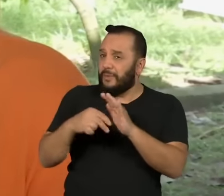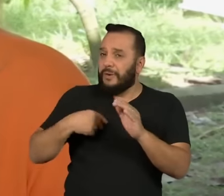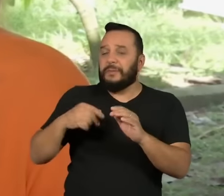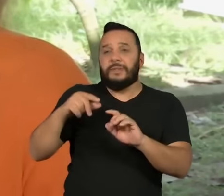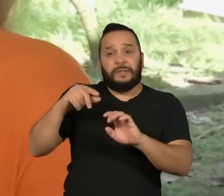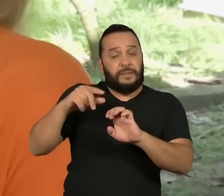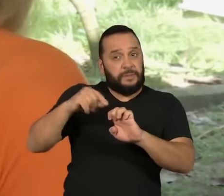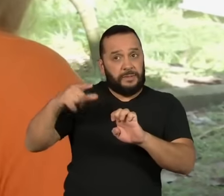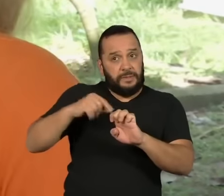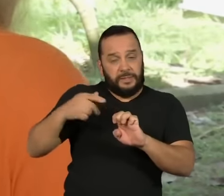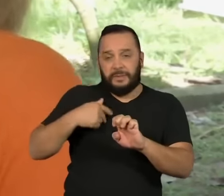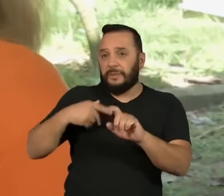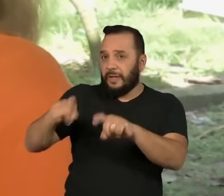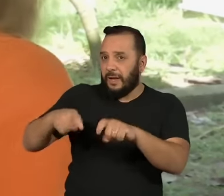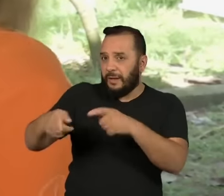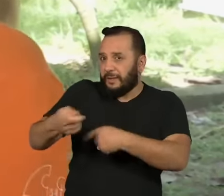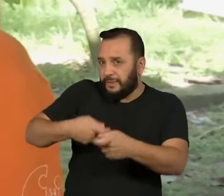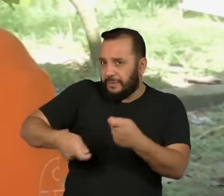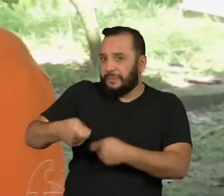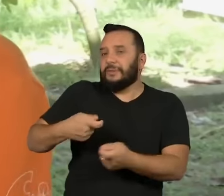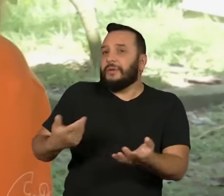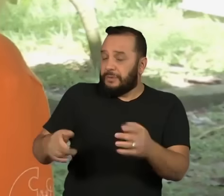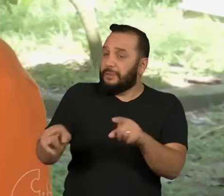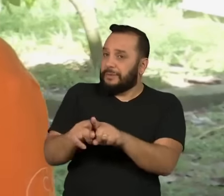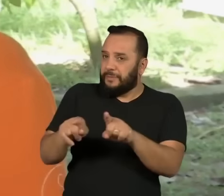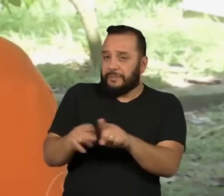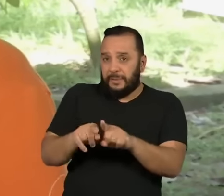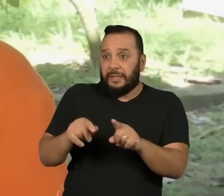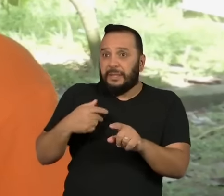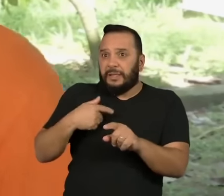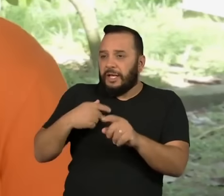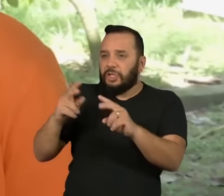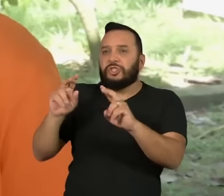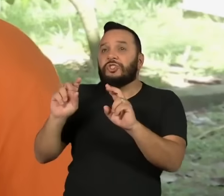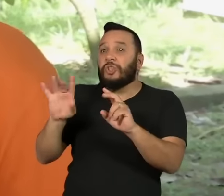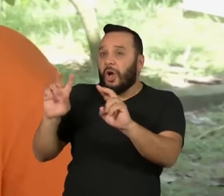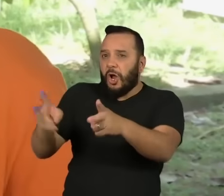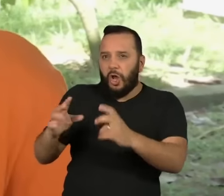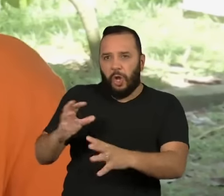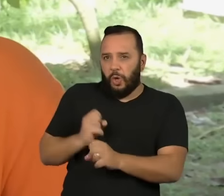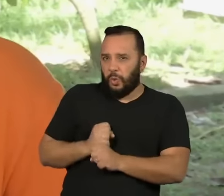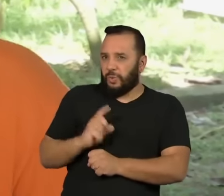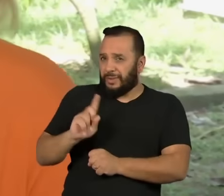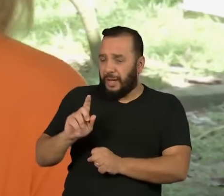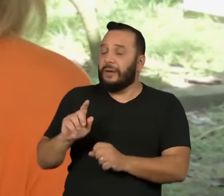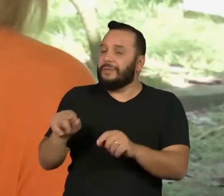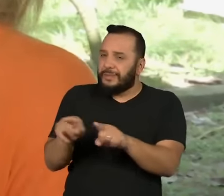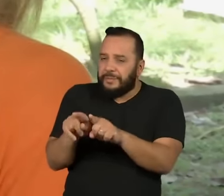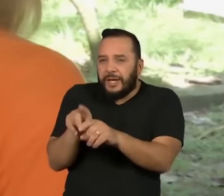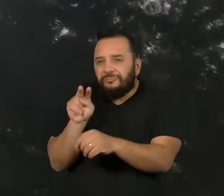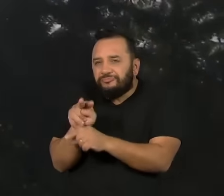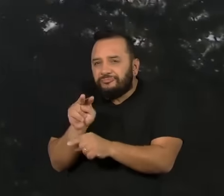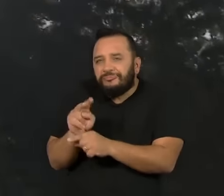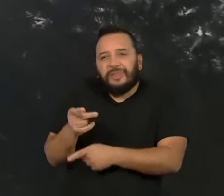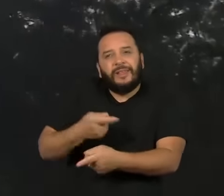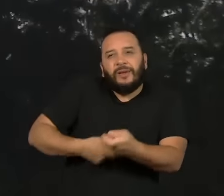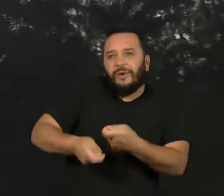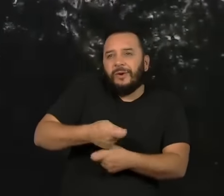não ensina o produtor apenas a produzir ou beneficiar um produto. Ele aprende a tratar isso como um negócio,